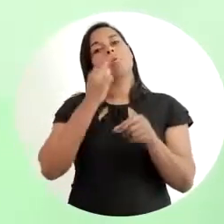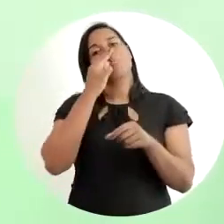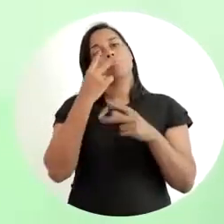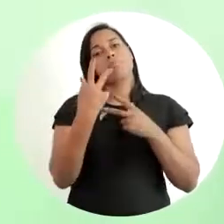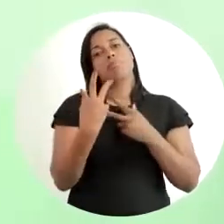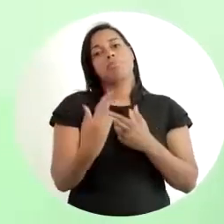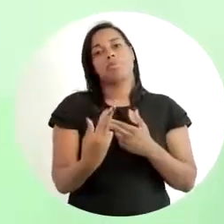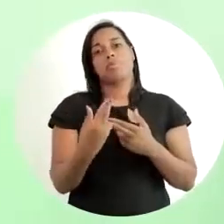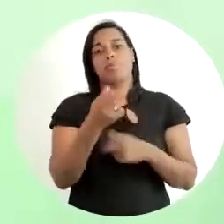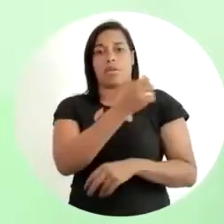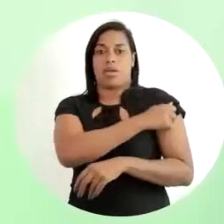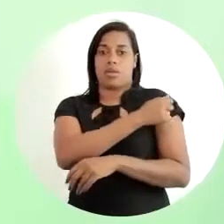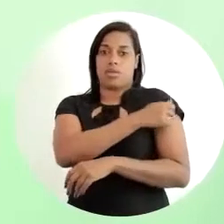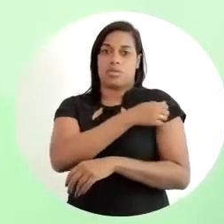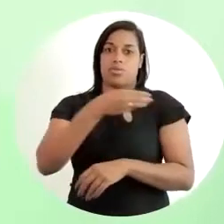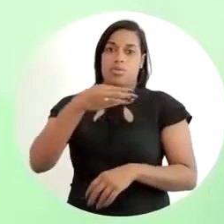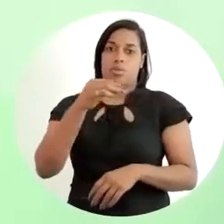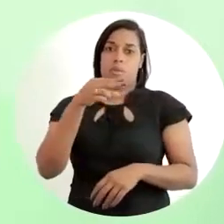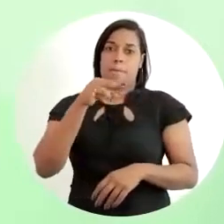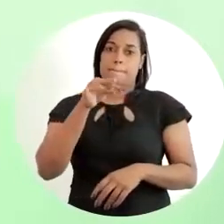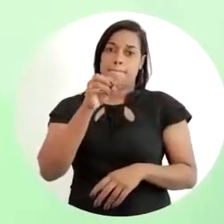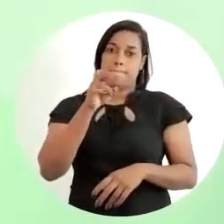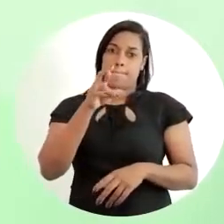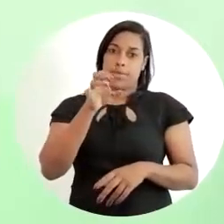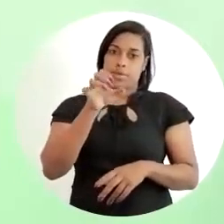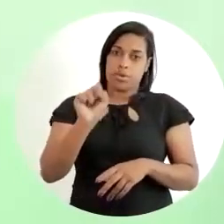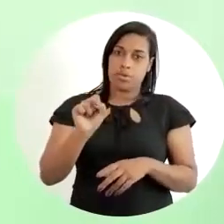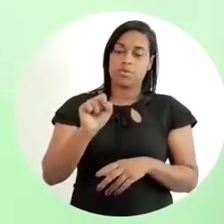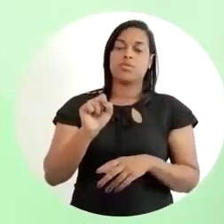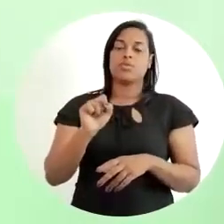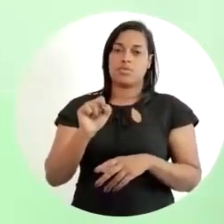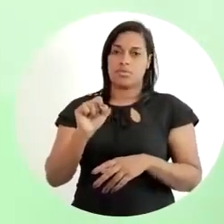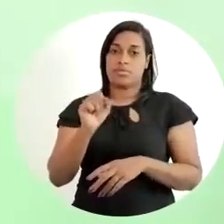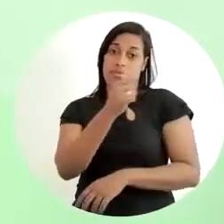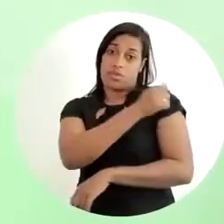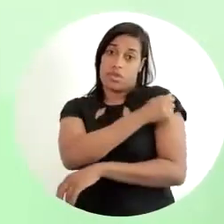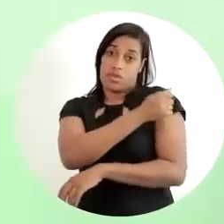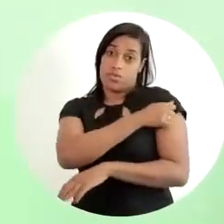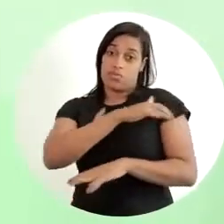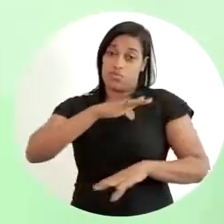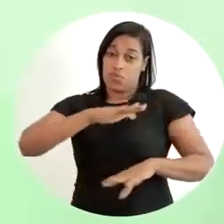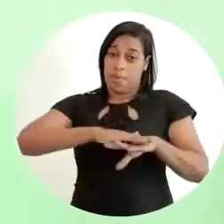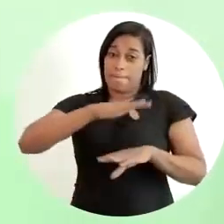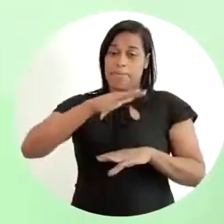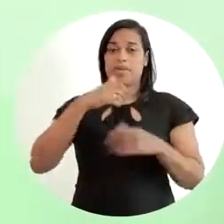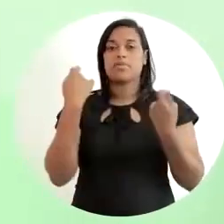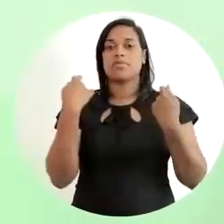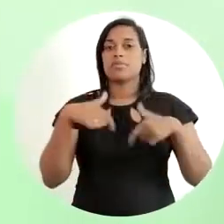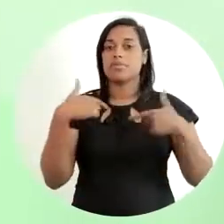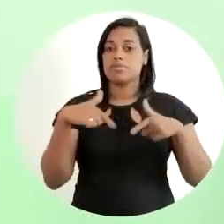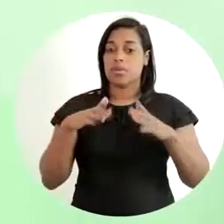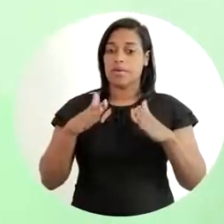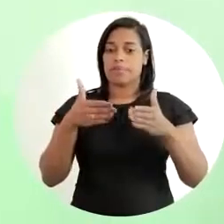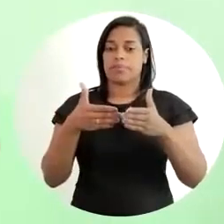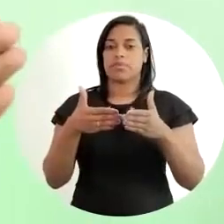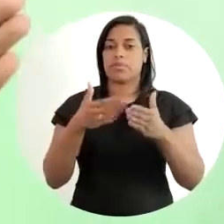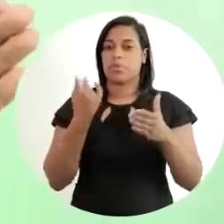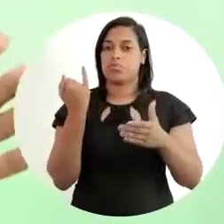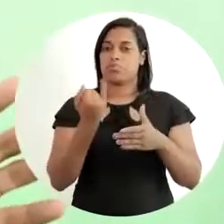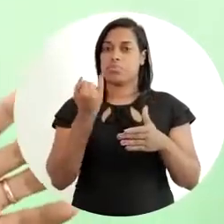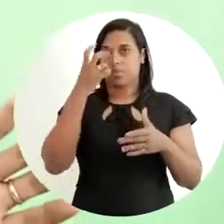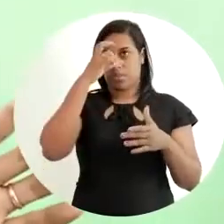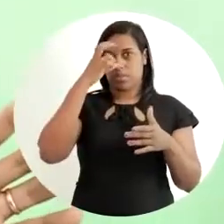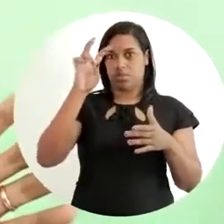em algo semelhante a alunos monitores, onde os alunos mais destacados, eles trabalhariam com um